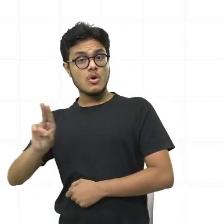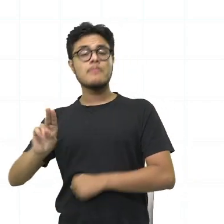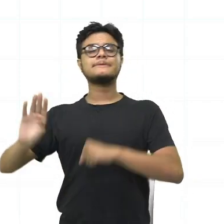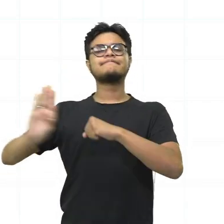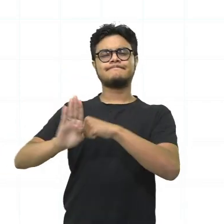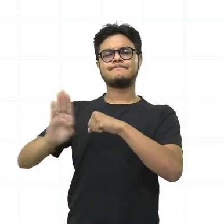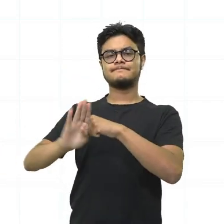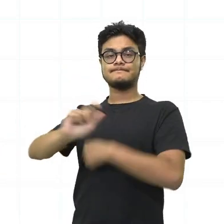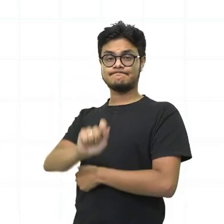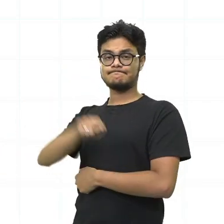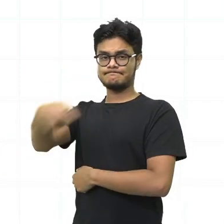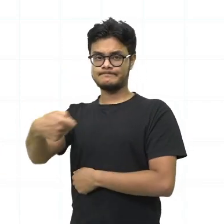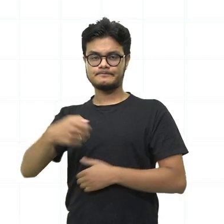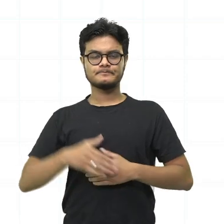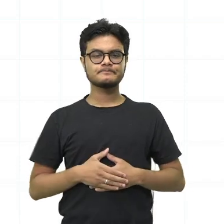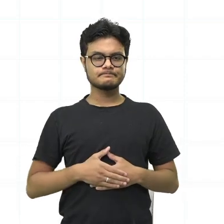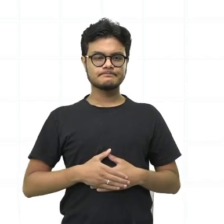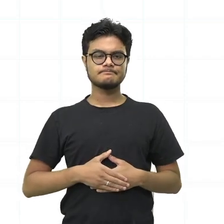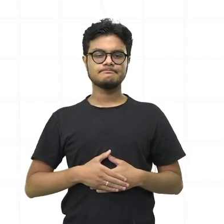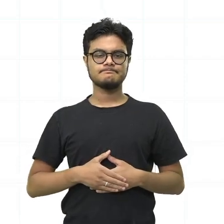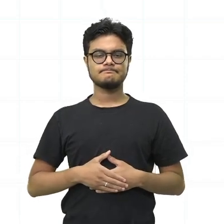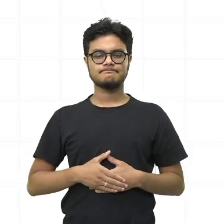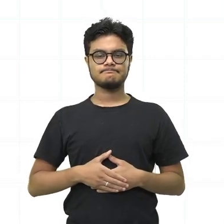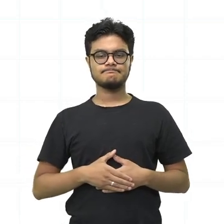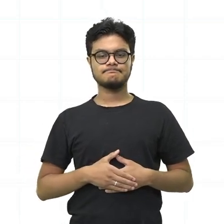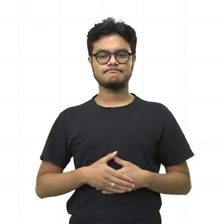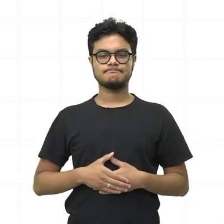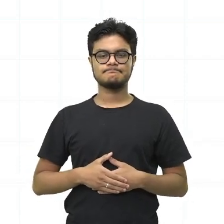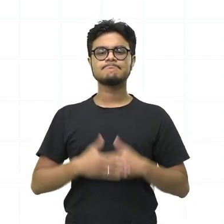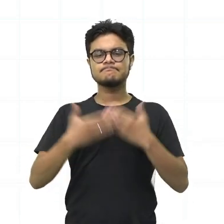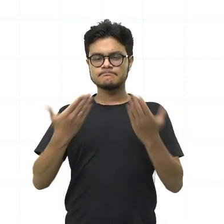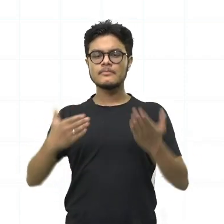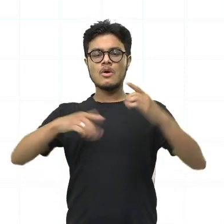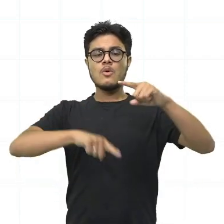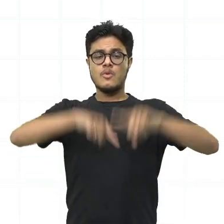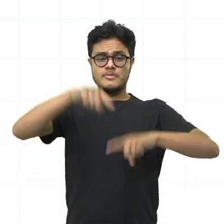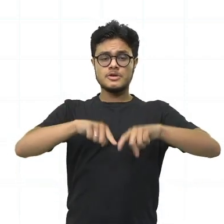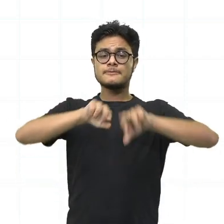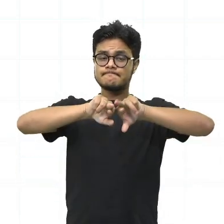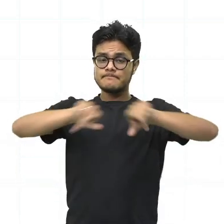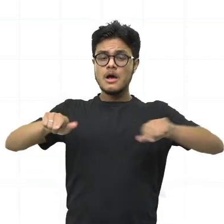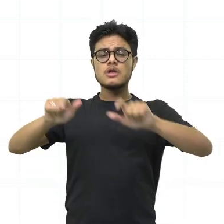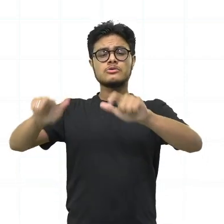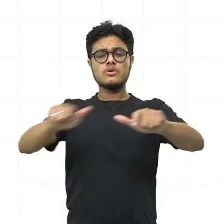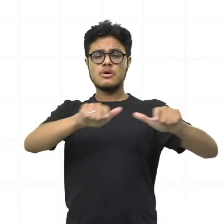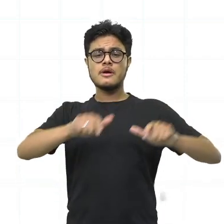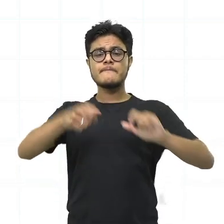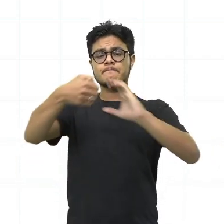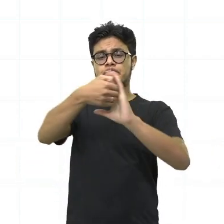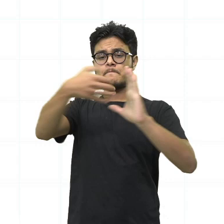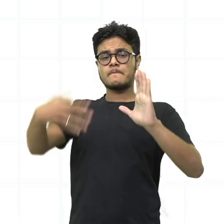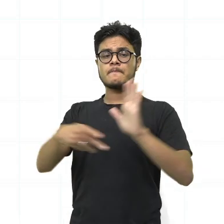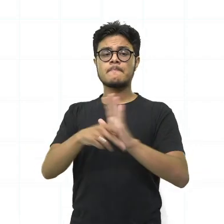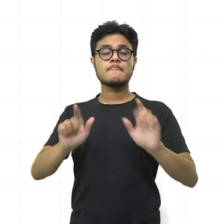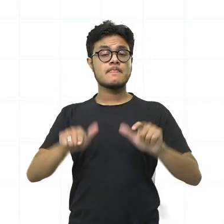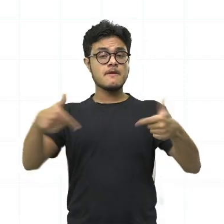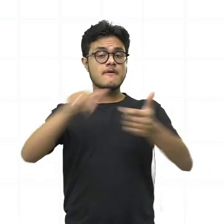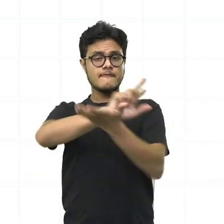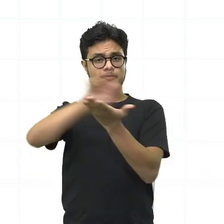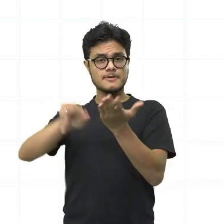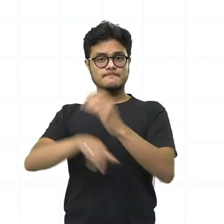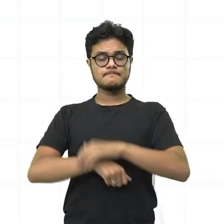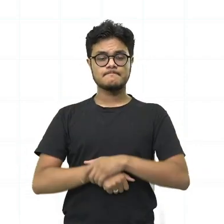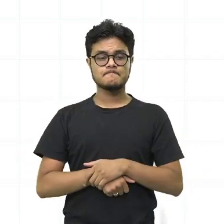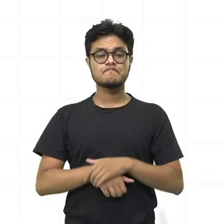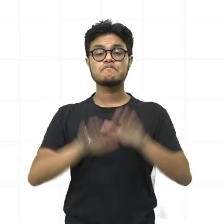de substantivo, né? Classe que dá nome aos seres. Então, os objetos, os fenômenos, tudo que tem um nome, esse nome é chamado de substantivo,